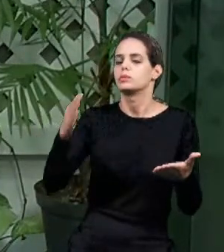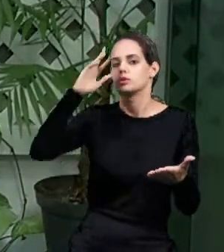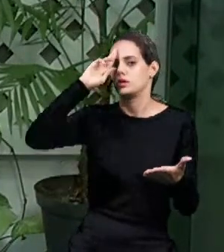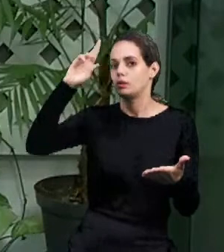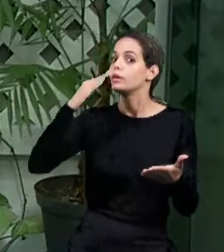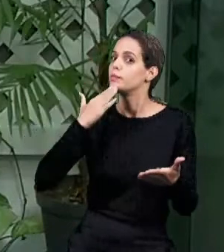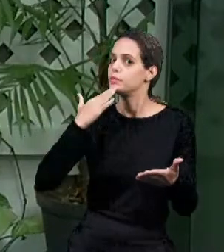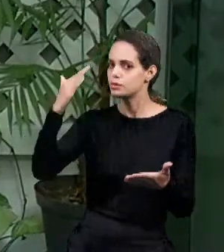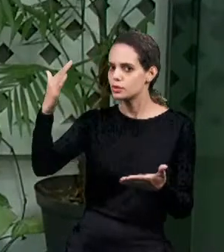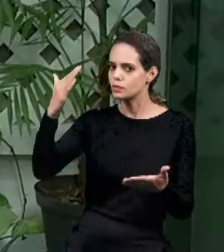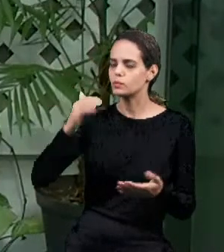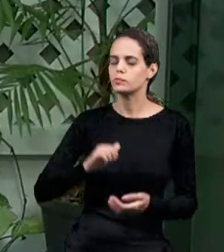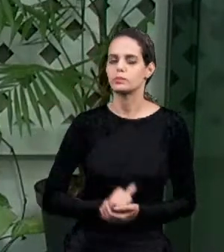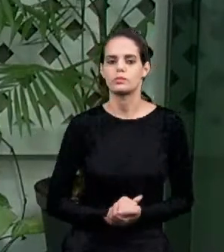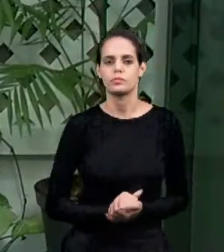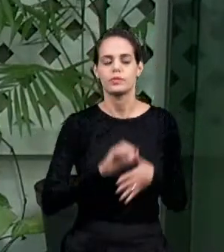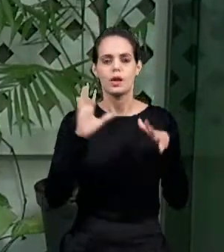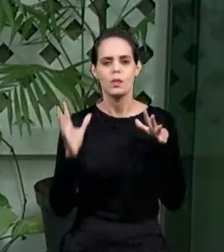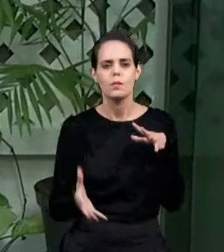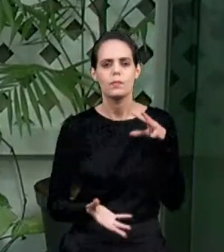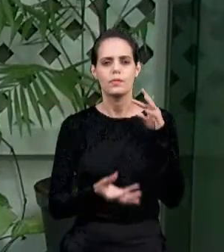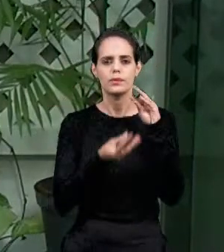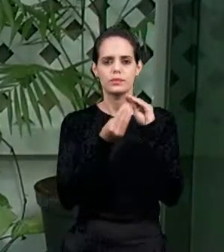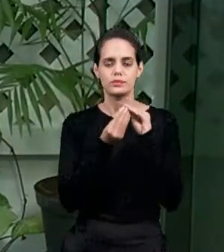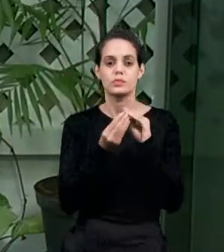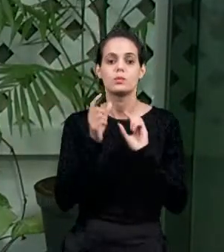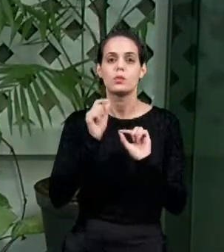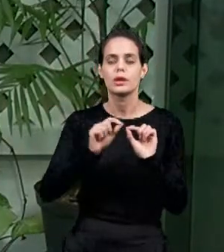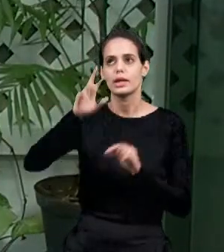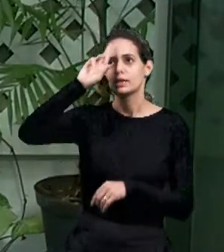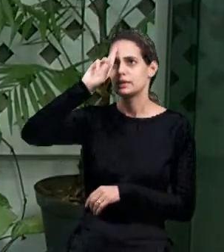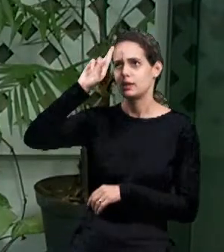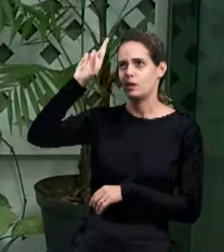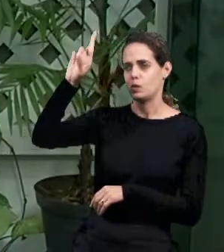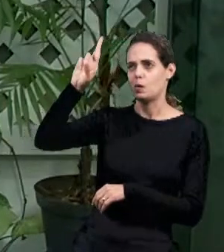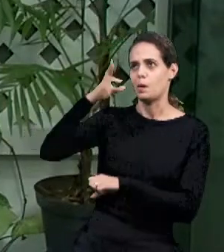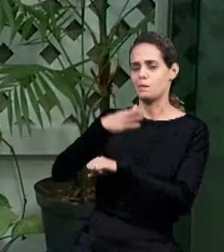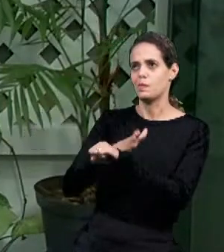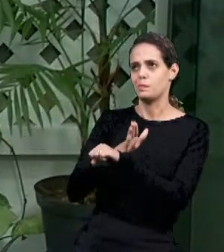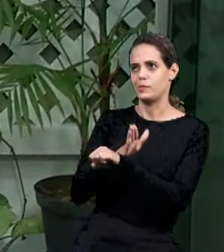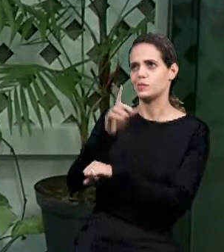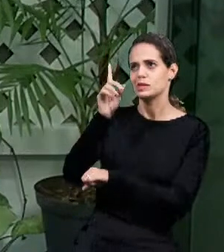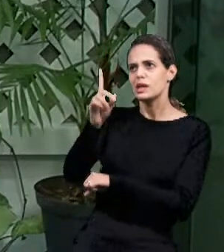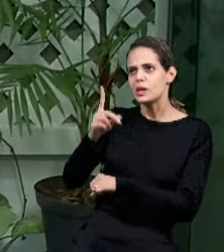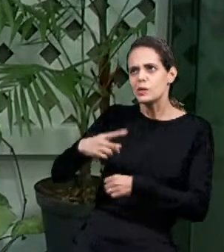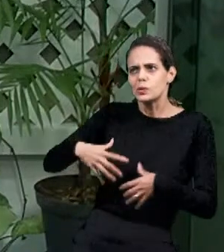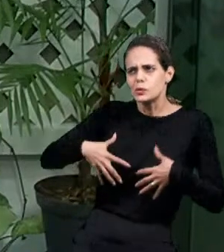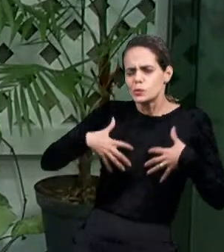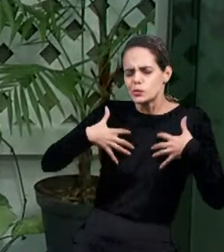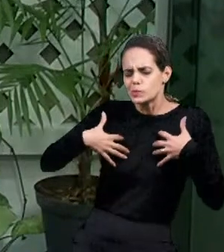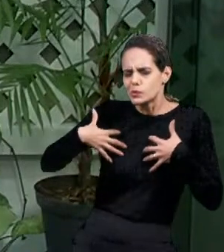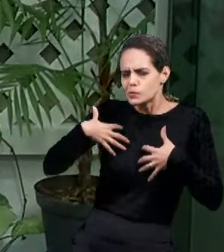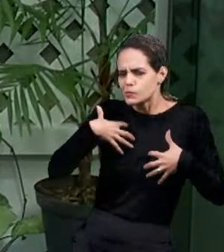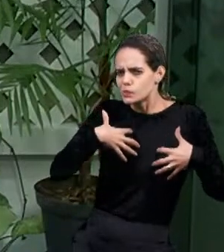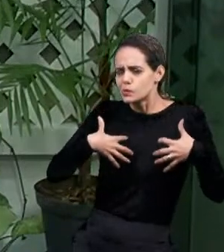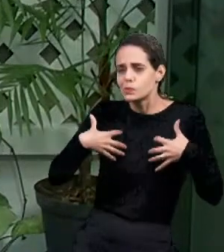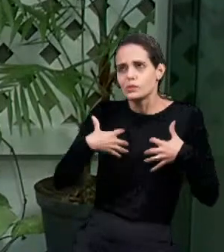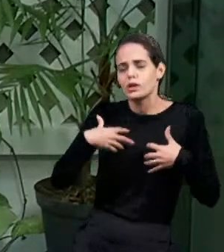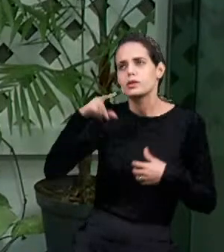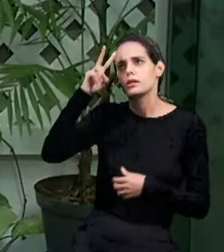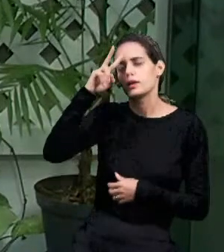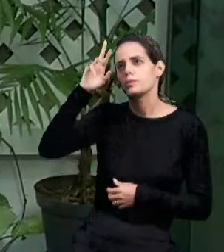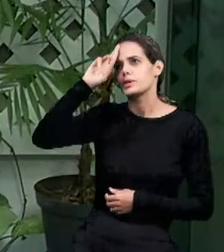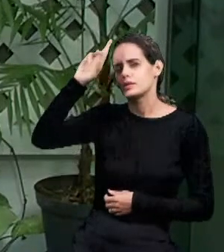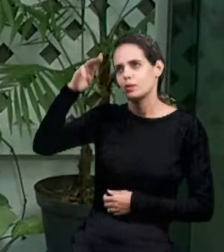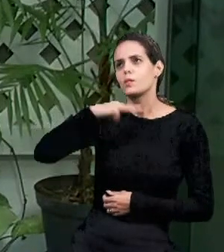podemos dizer assim, o resumo é esse: na ira, lembra-te da misericórdia. Portanto, meus